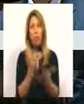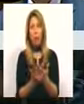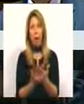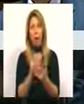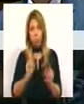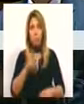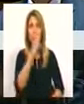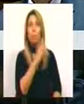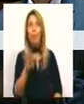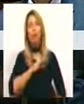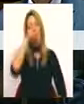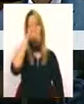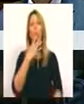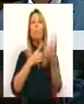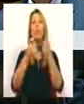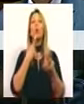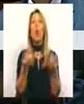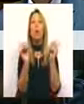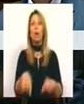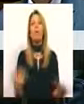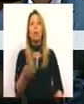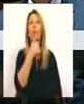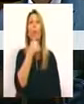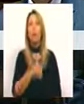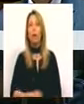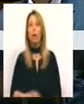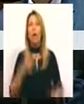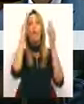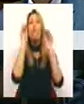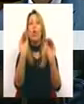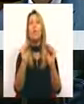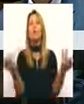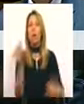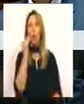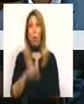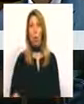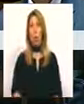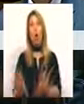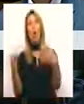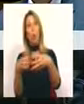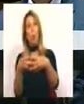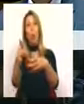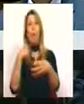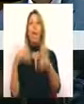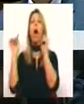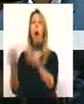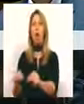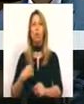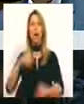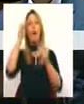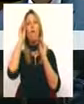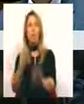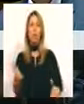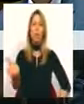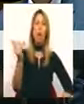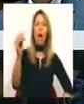Ministro, pergunto outra vez, o que é que vai fazer em matéria de formação? Aqueles comandos que foram acusados de falta de formação, de falta de qualidade,